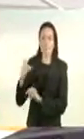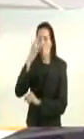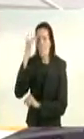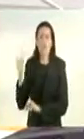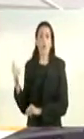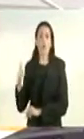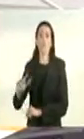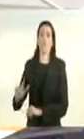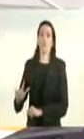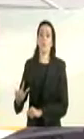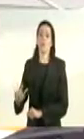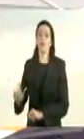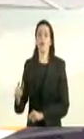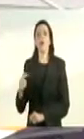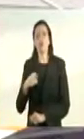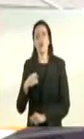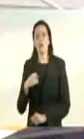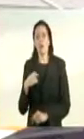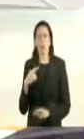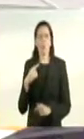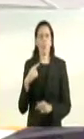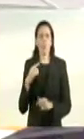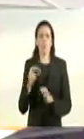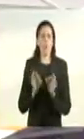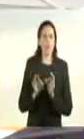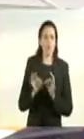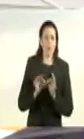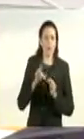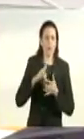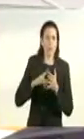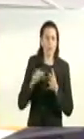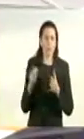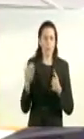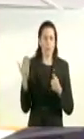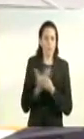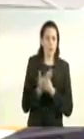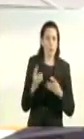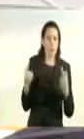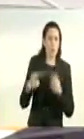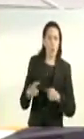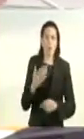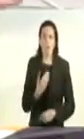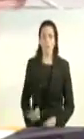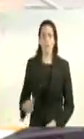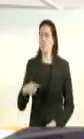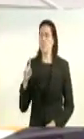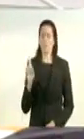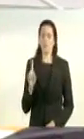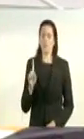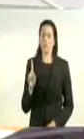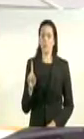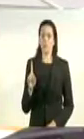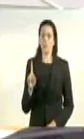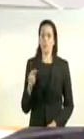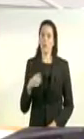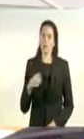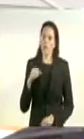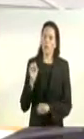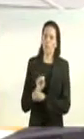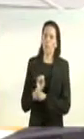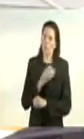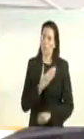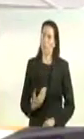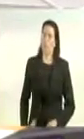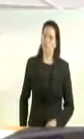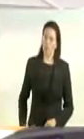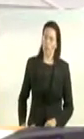ao diálogo, e não abertos a qualquer tipo de ameaça ou de descontentamento de alguma forma. Por exemplo, o que